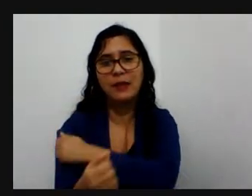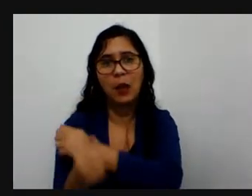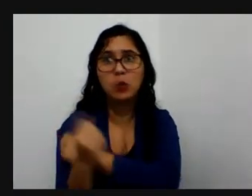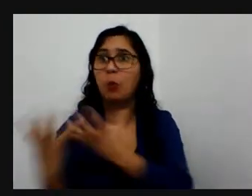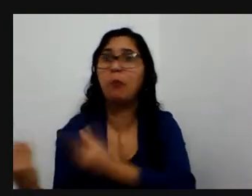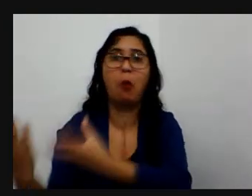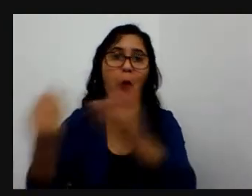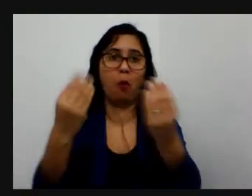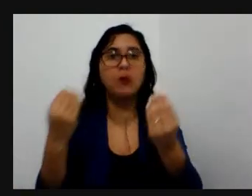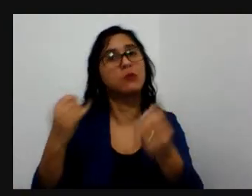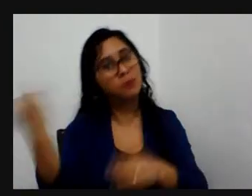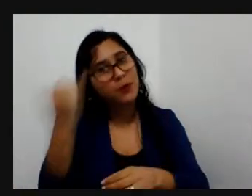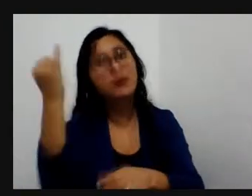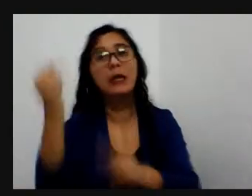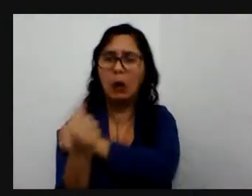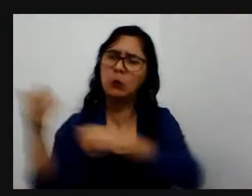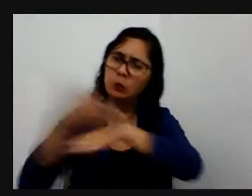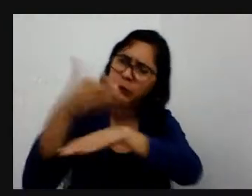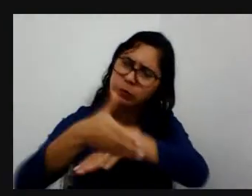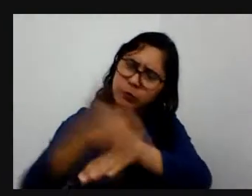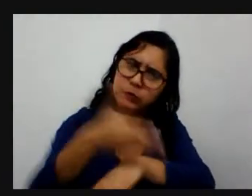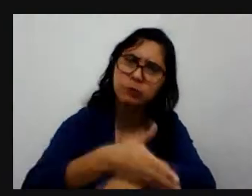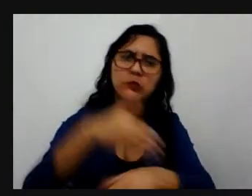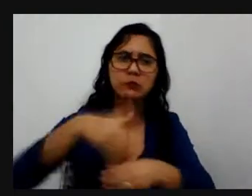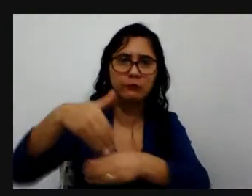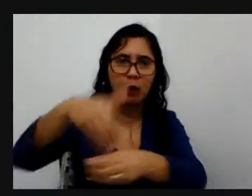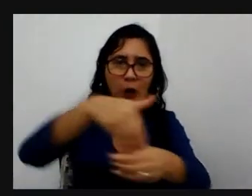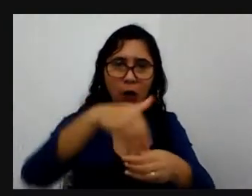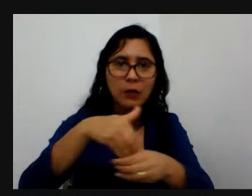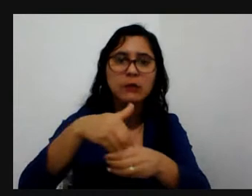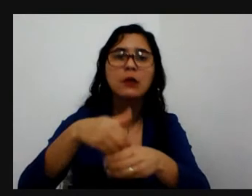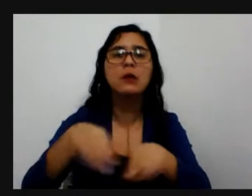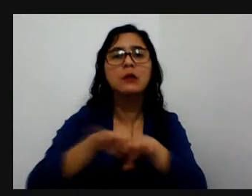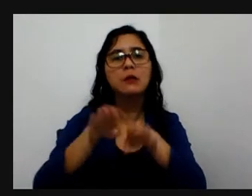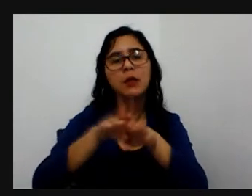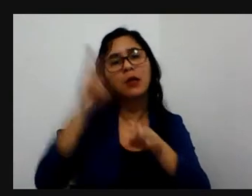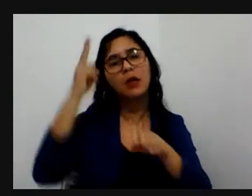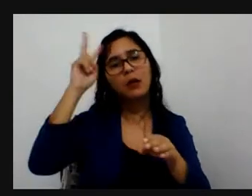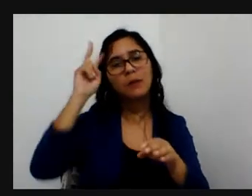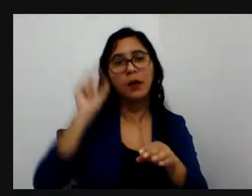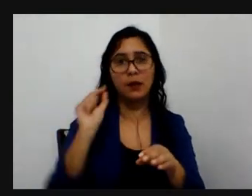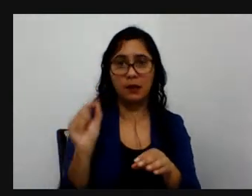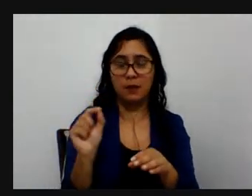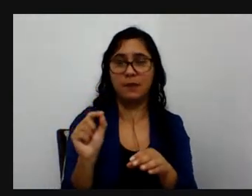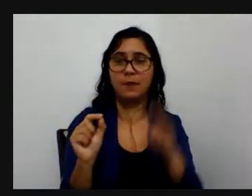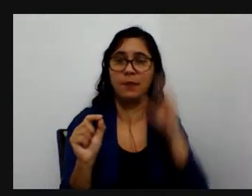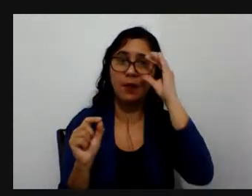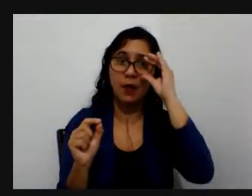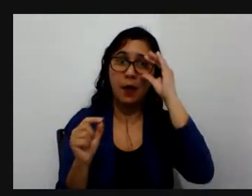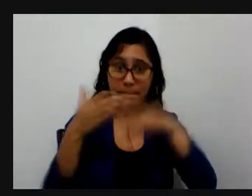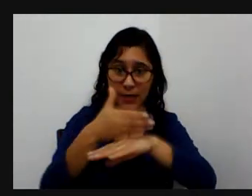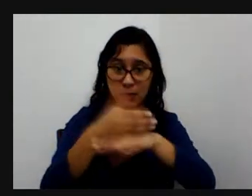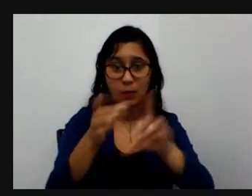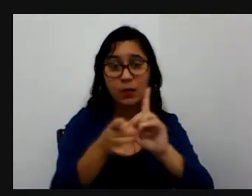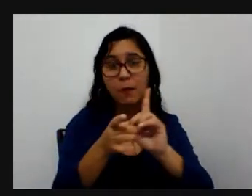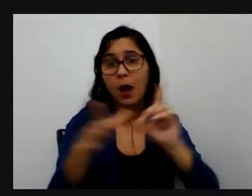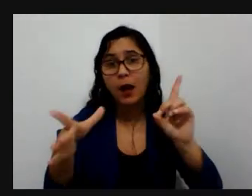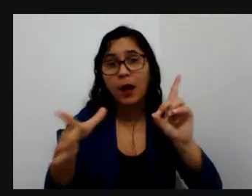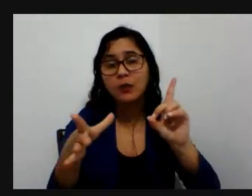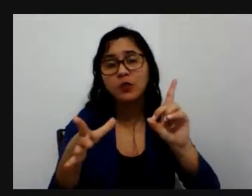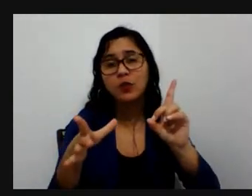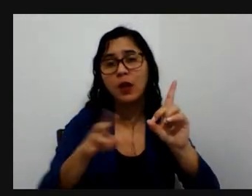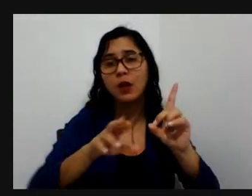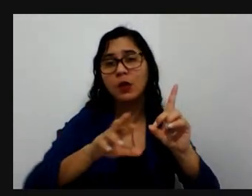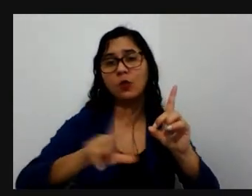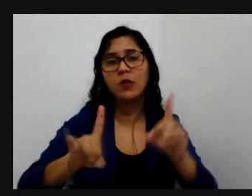então é importante que os alunos participem. E lembrar que a participação democrática, ela não se limita apenas